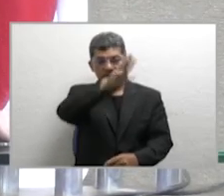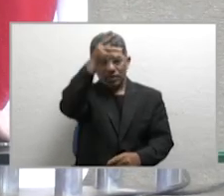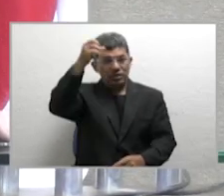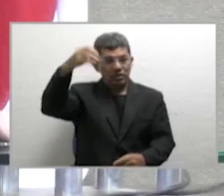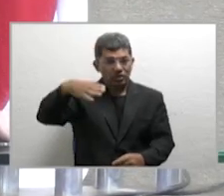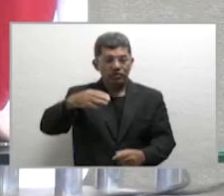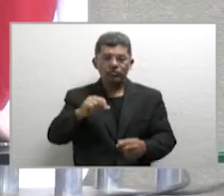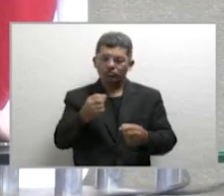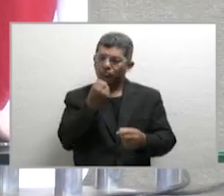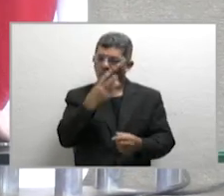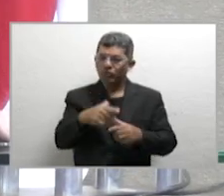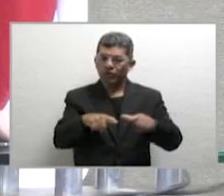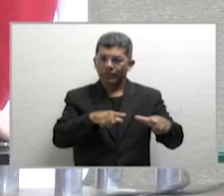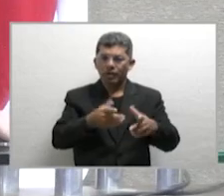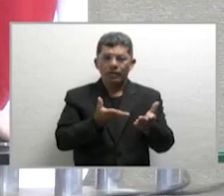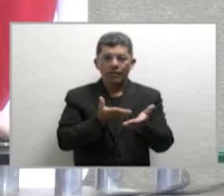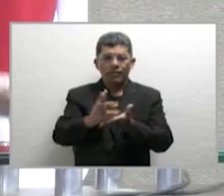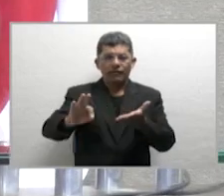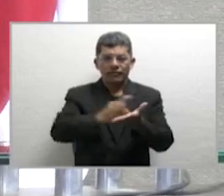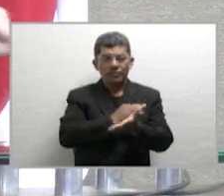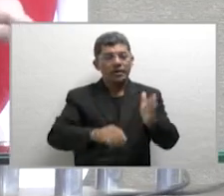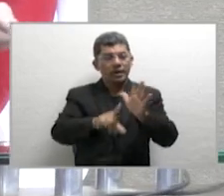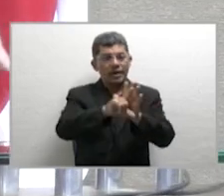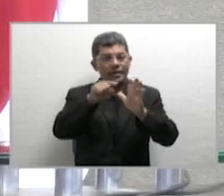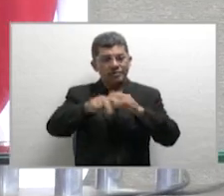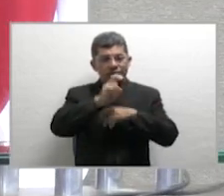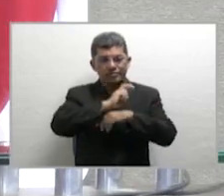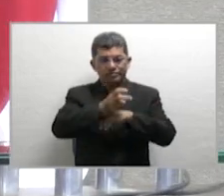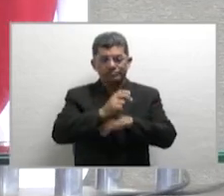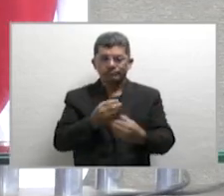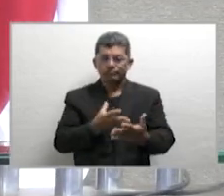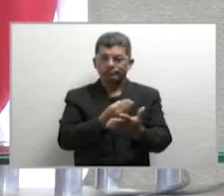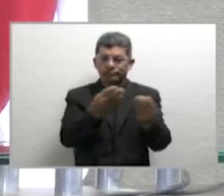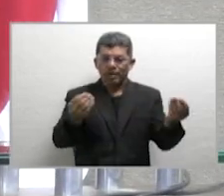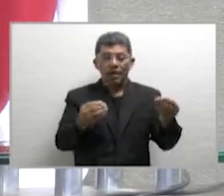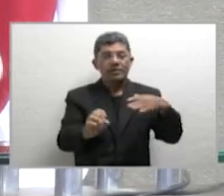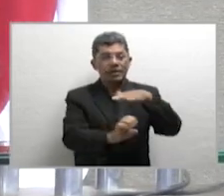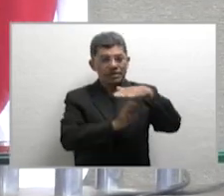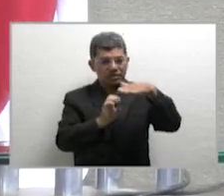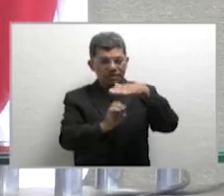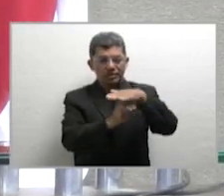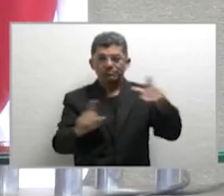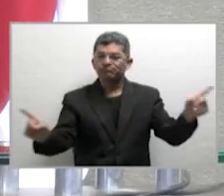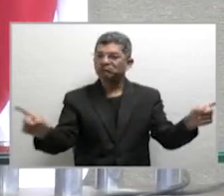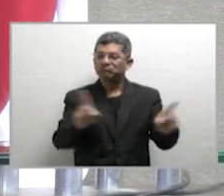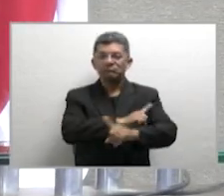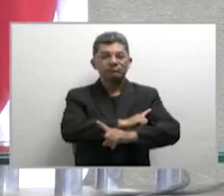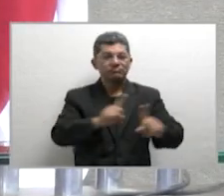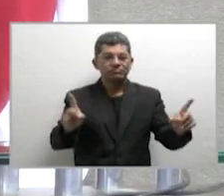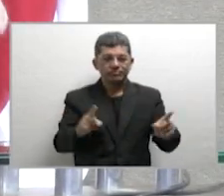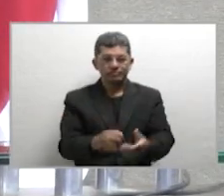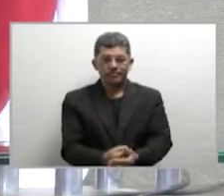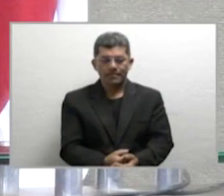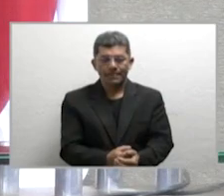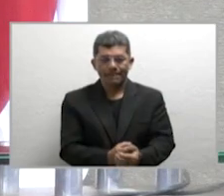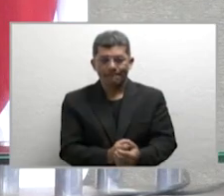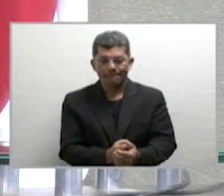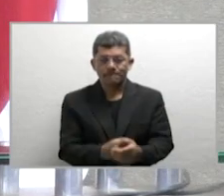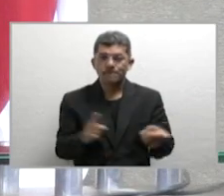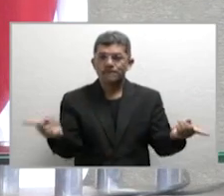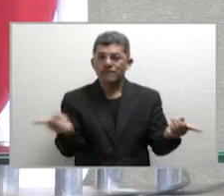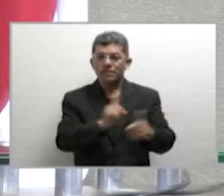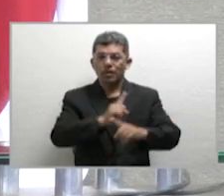Nós aprovamos várias leis aqui nessa casa, que essa concessionária não as